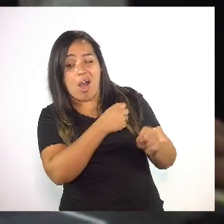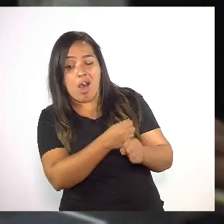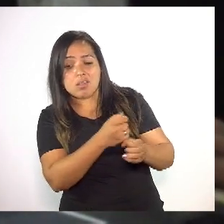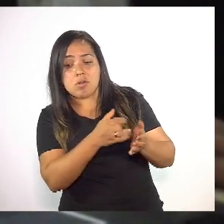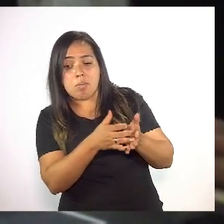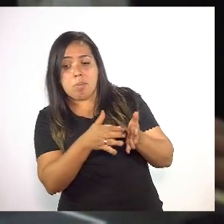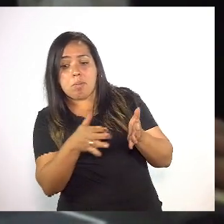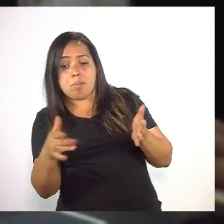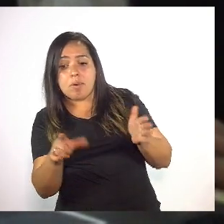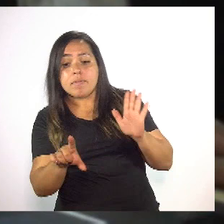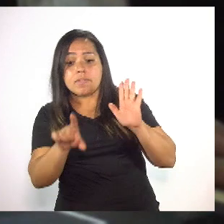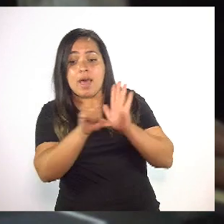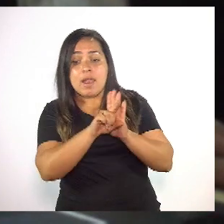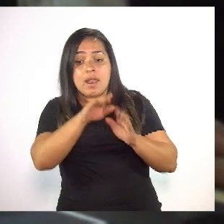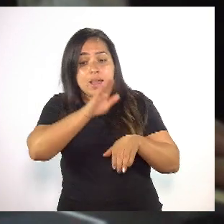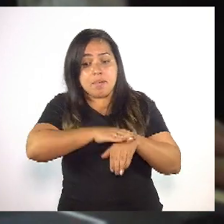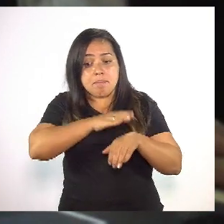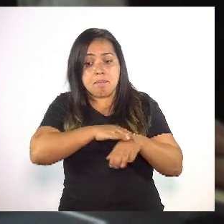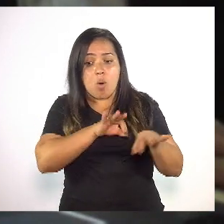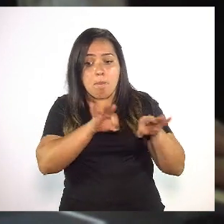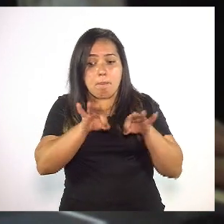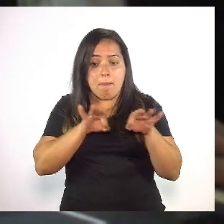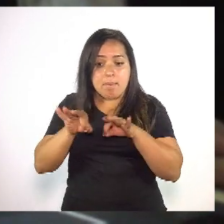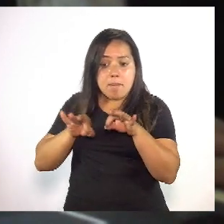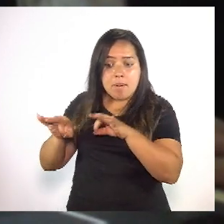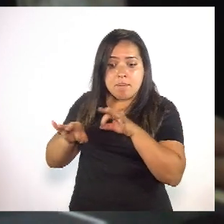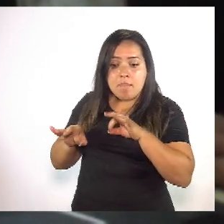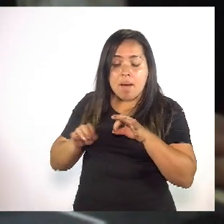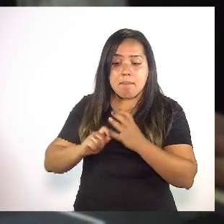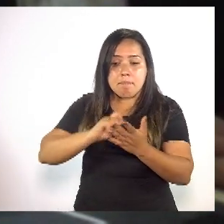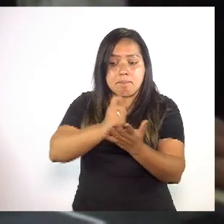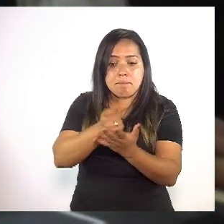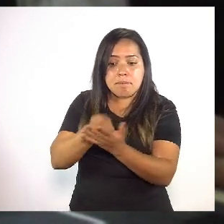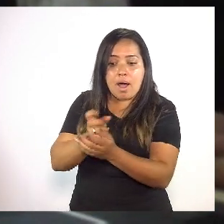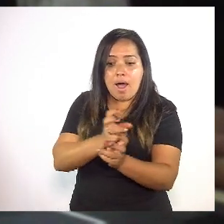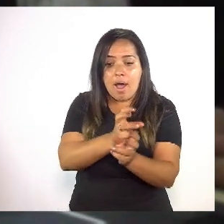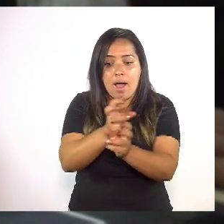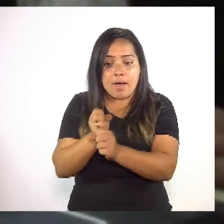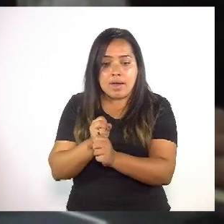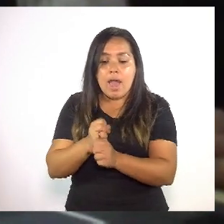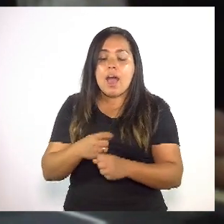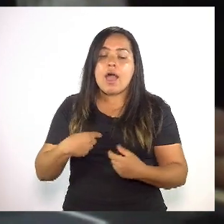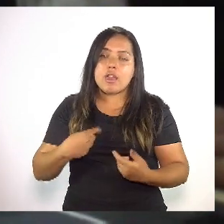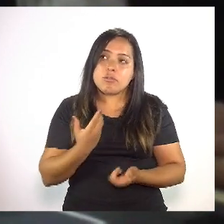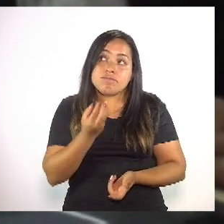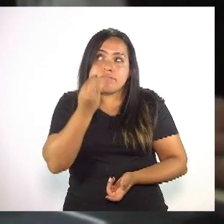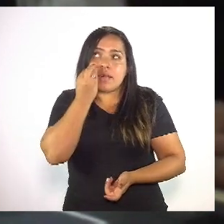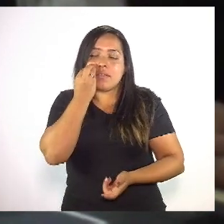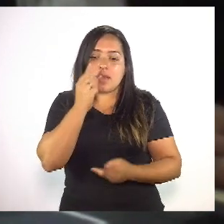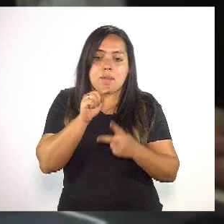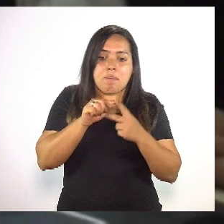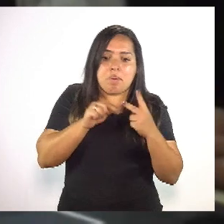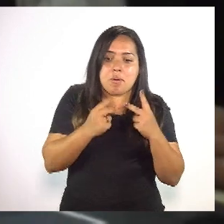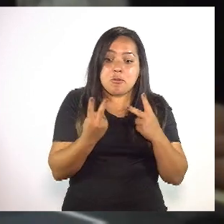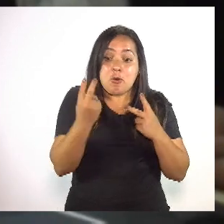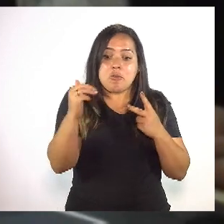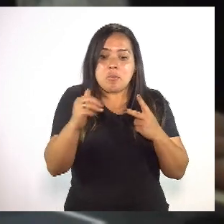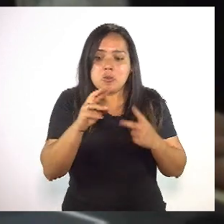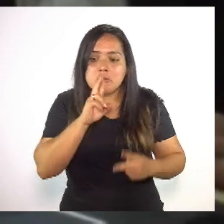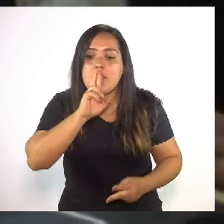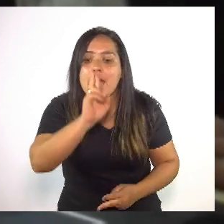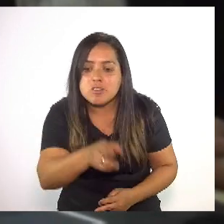construção da lei orçamentária. Então, esses são os principais pontos que eu gostaria de pontuar, tentando, em 2 minutos, dar uma